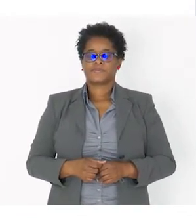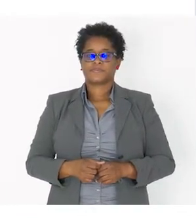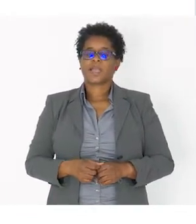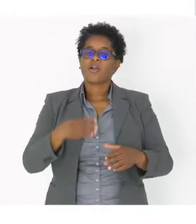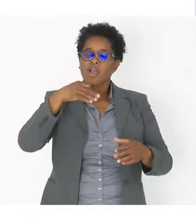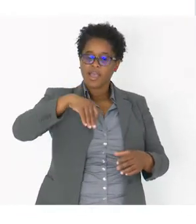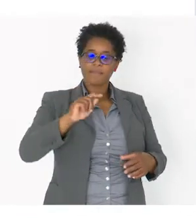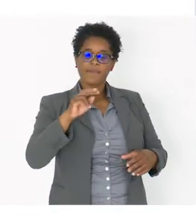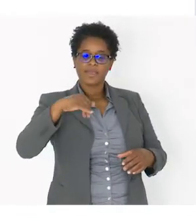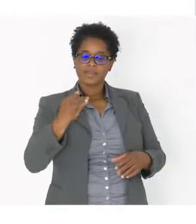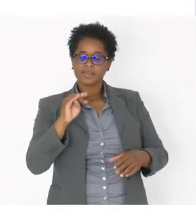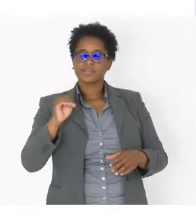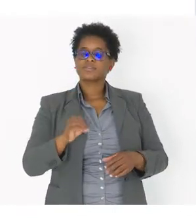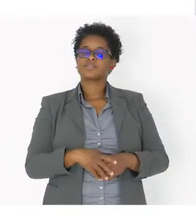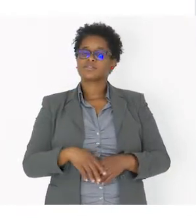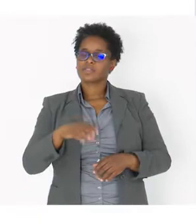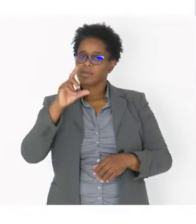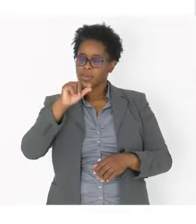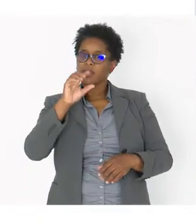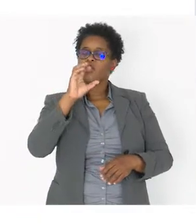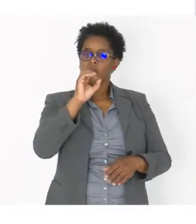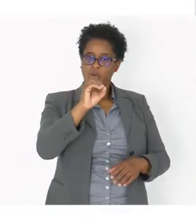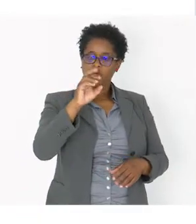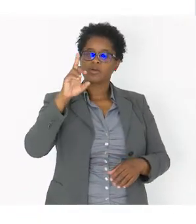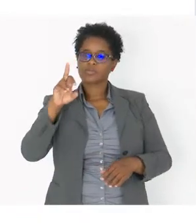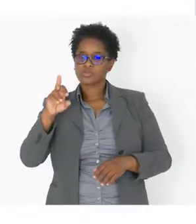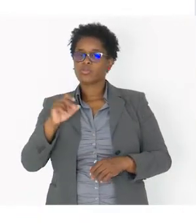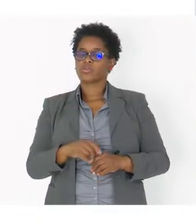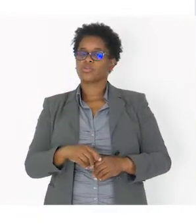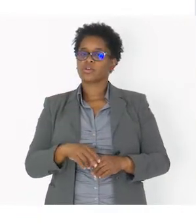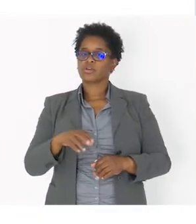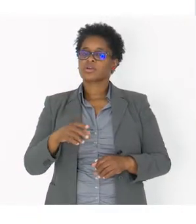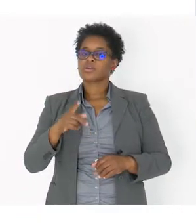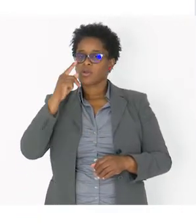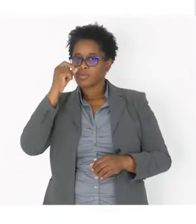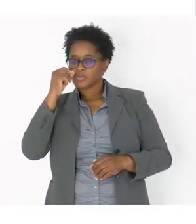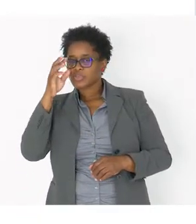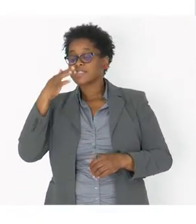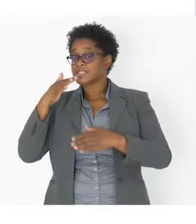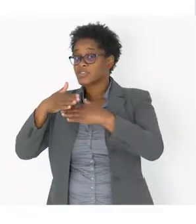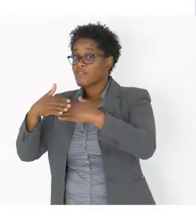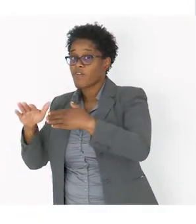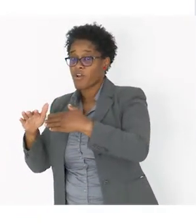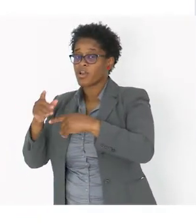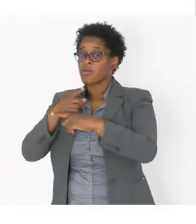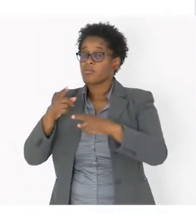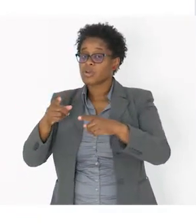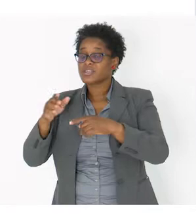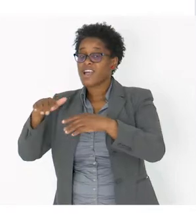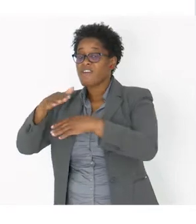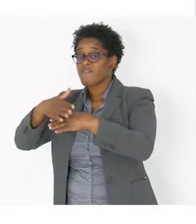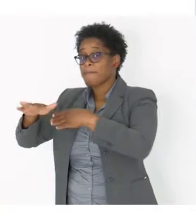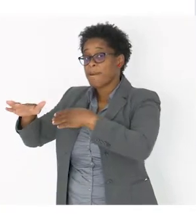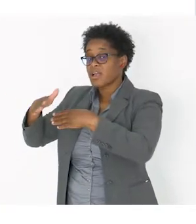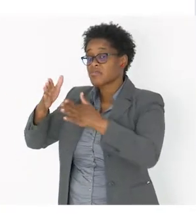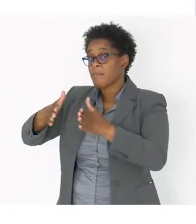O pênis é um órgão reprodutor masculino e externo, porque está fora, parte de